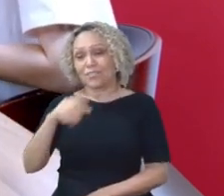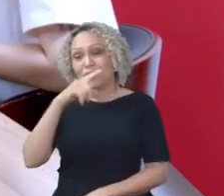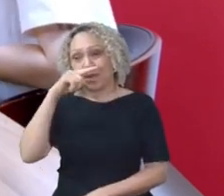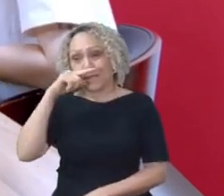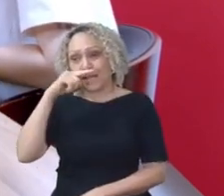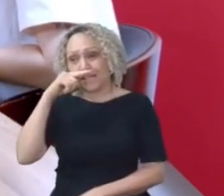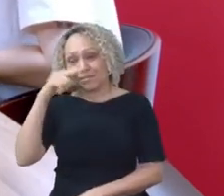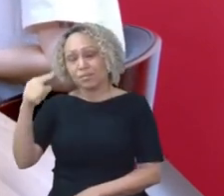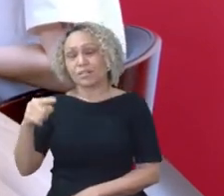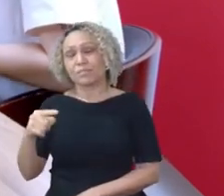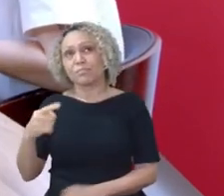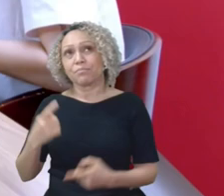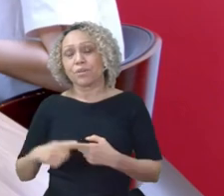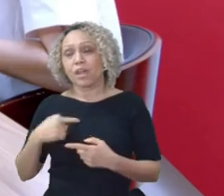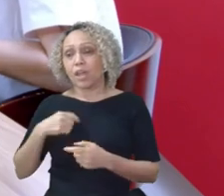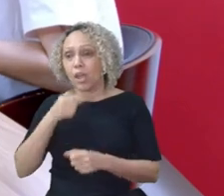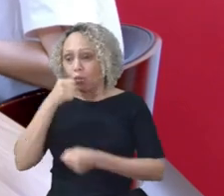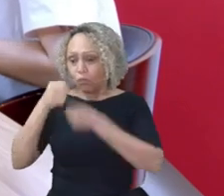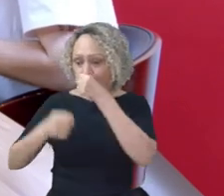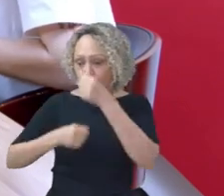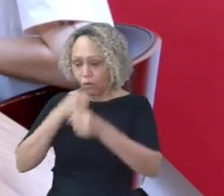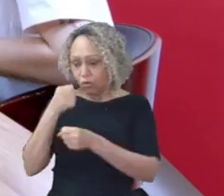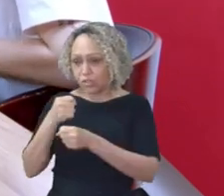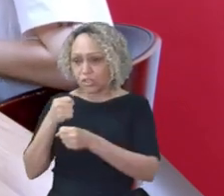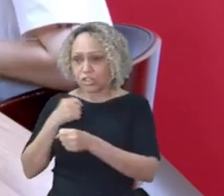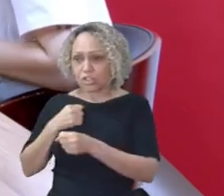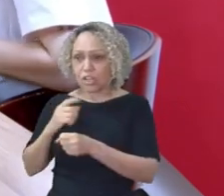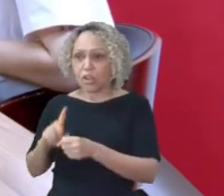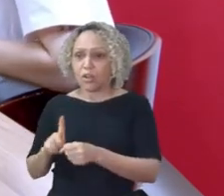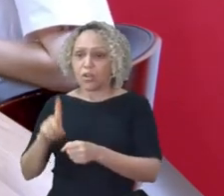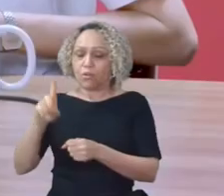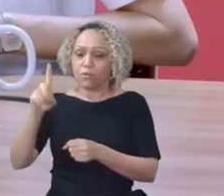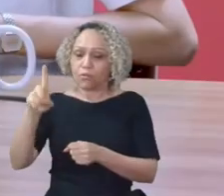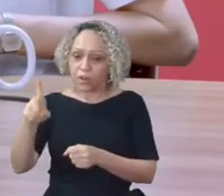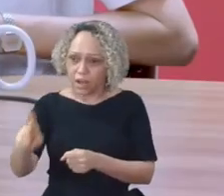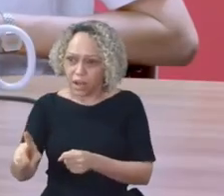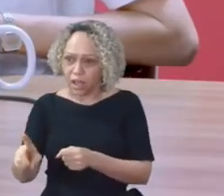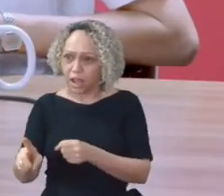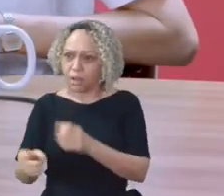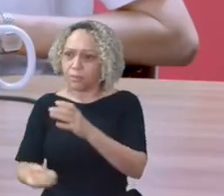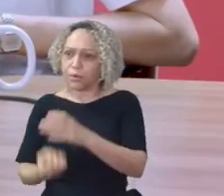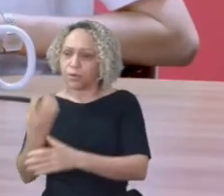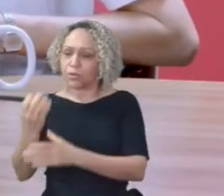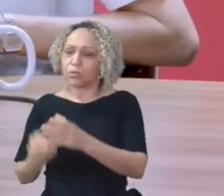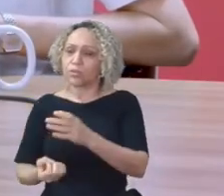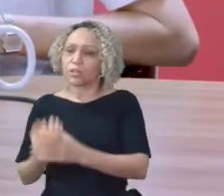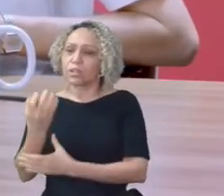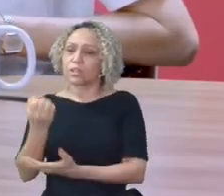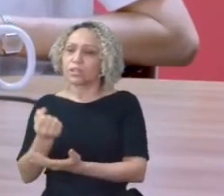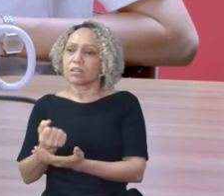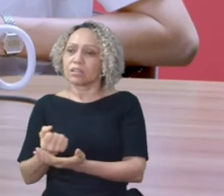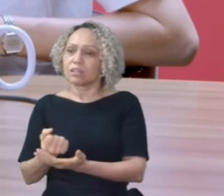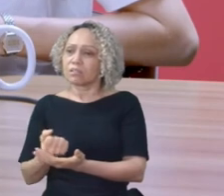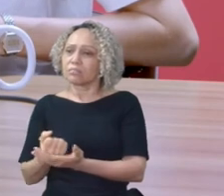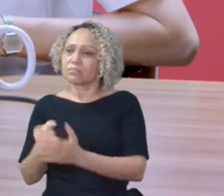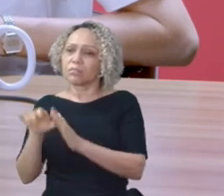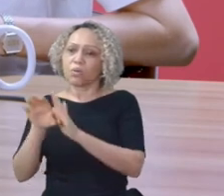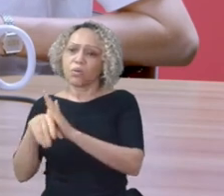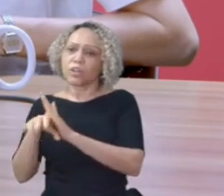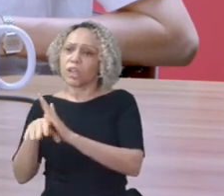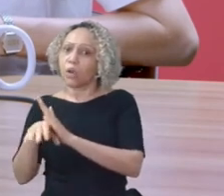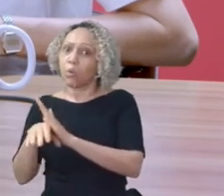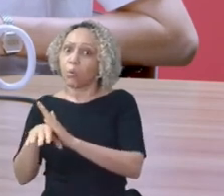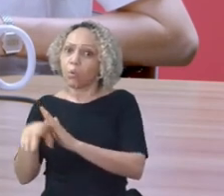profissão, jornalista. Nossa. Fui produzir conteúdo, fui na Casai também. E é de uma